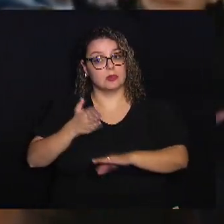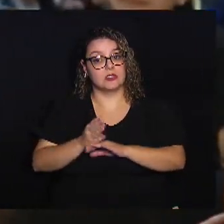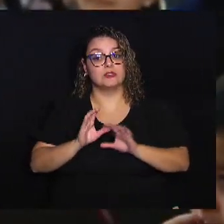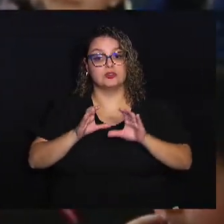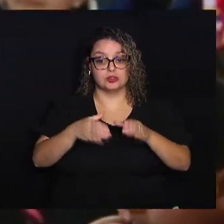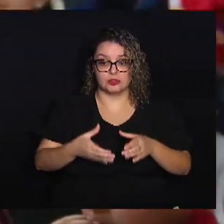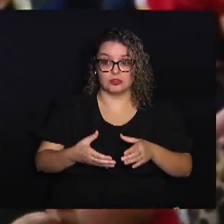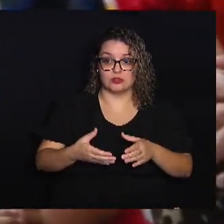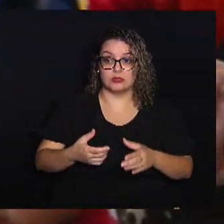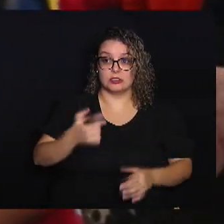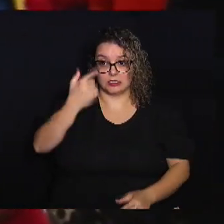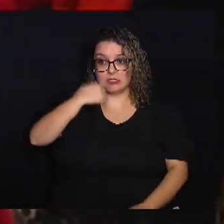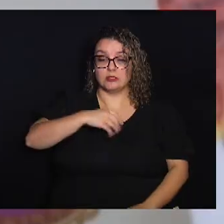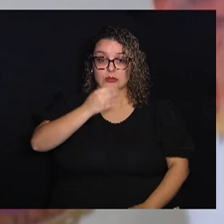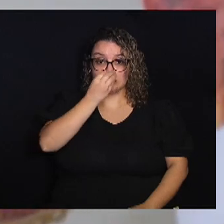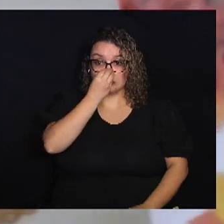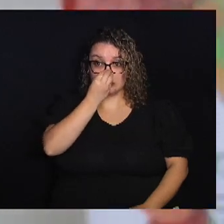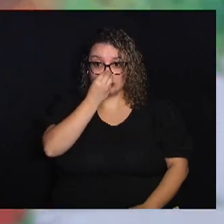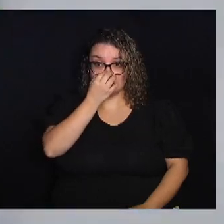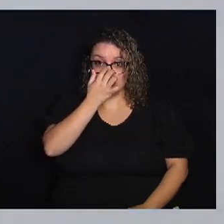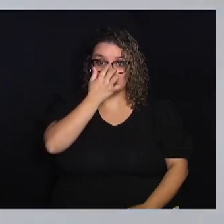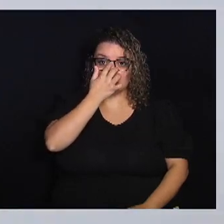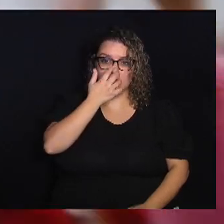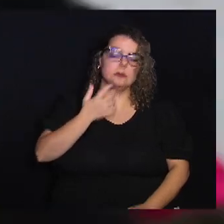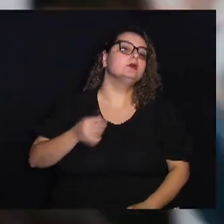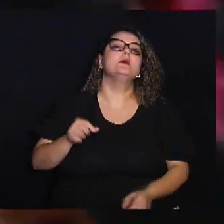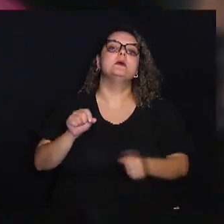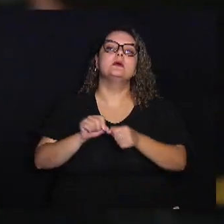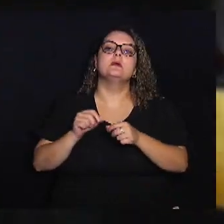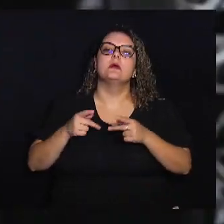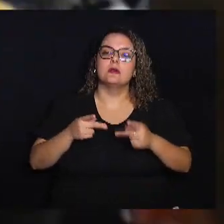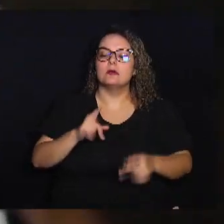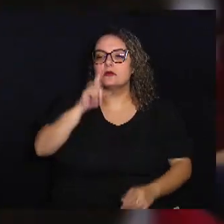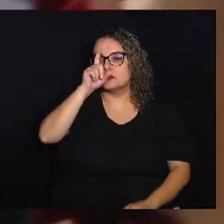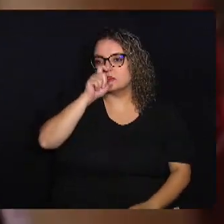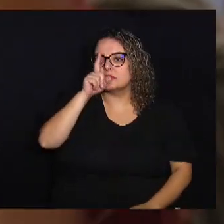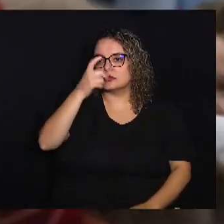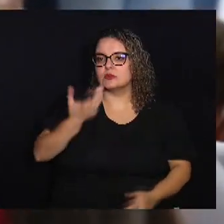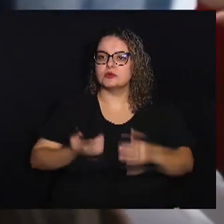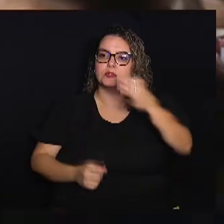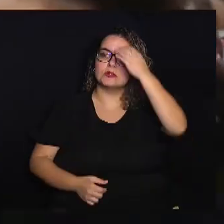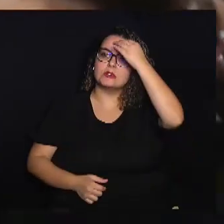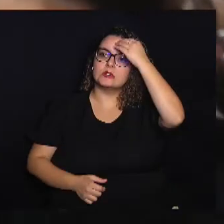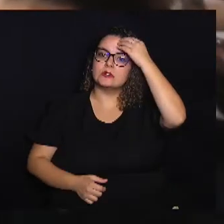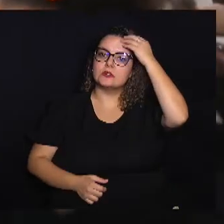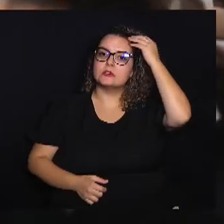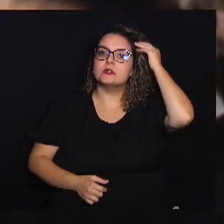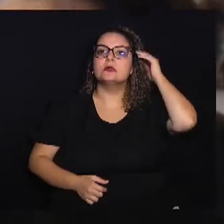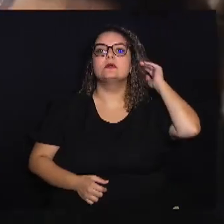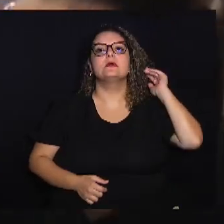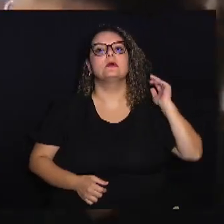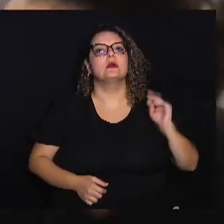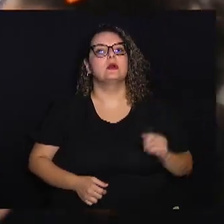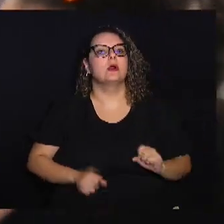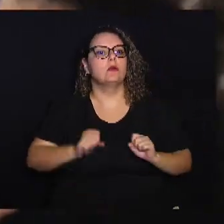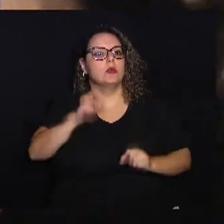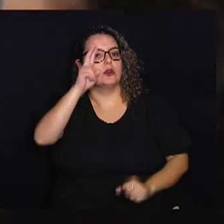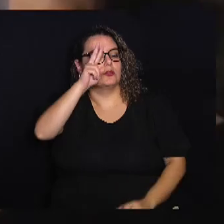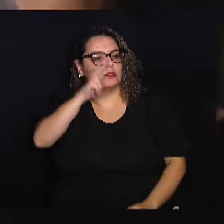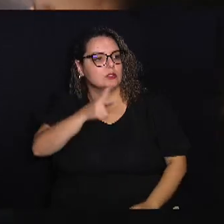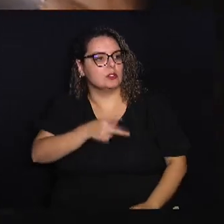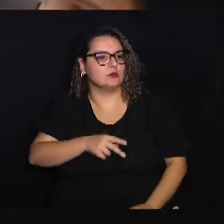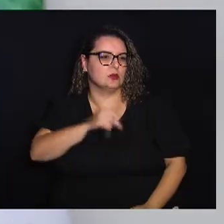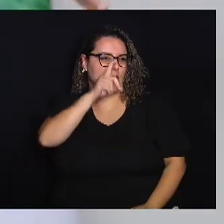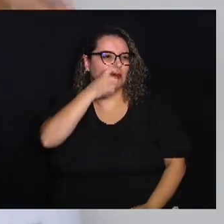grupos, que eu sou palhaça, que fazem visitas a hospitais. E pode contar a história em hospital também, principalmente